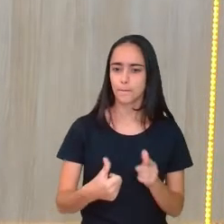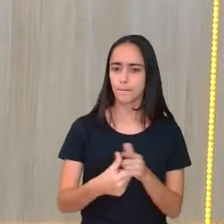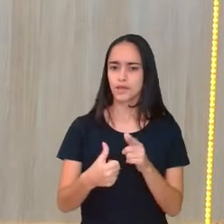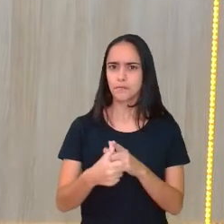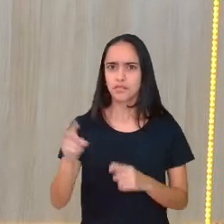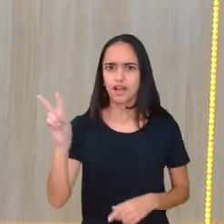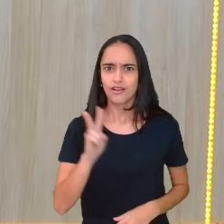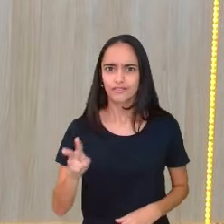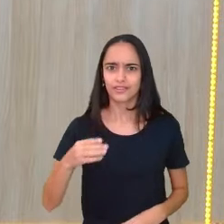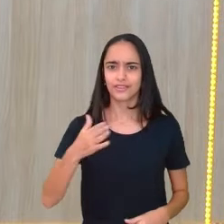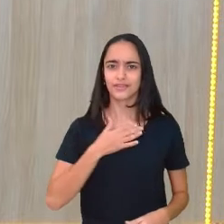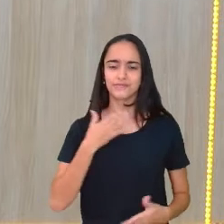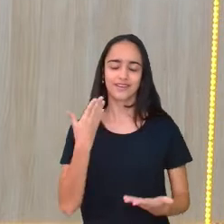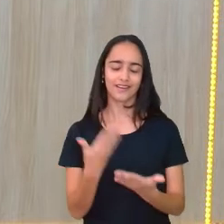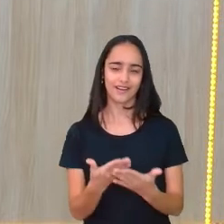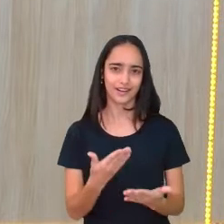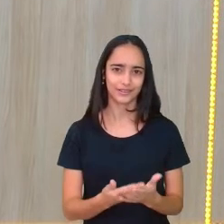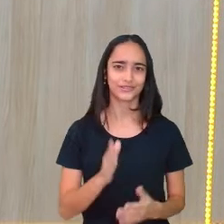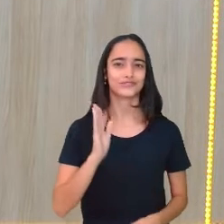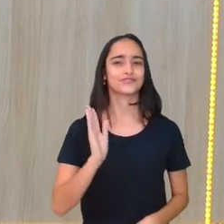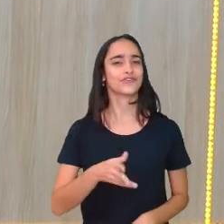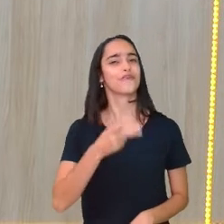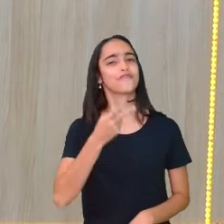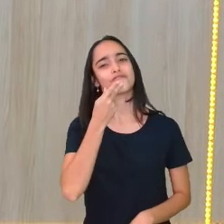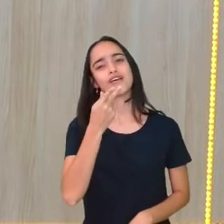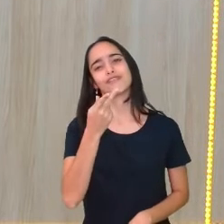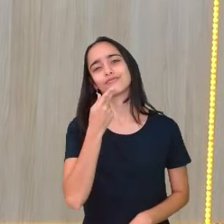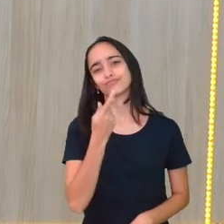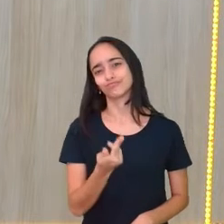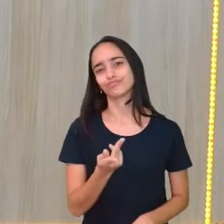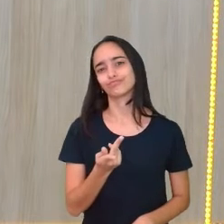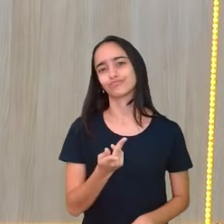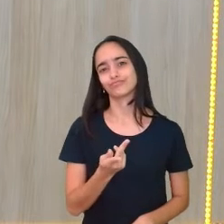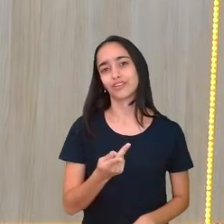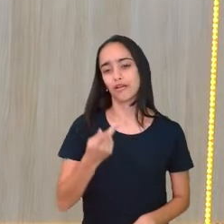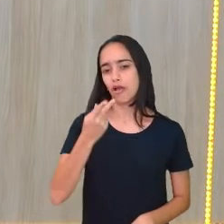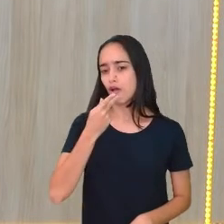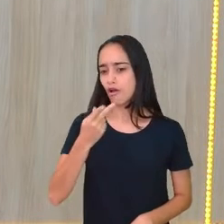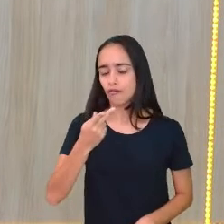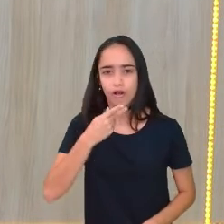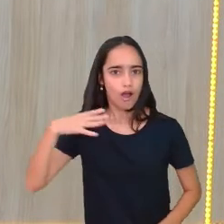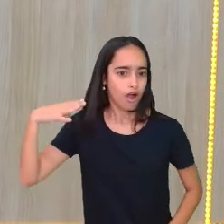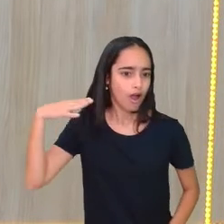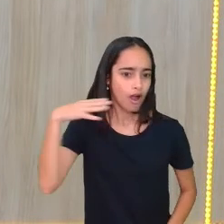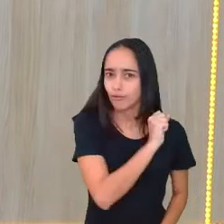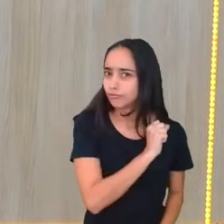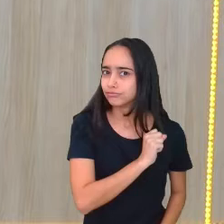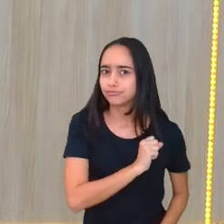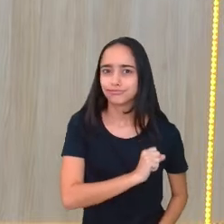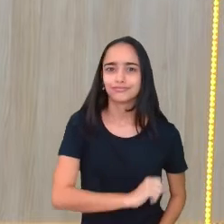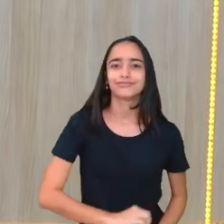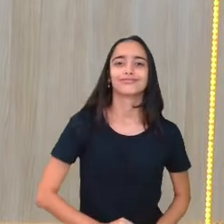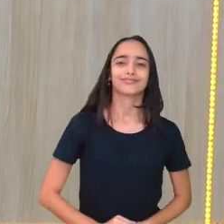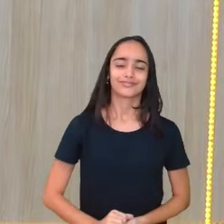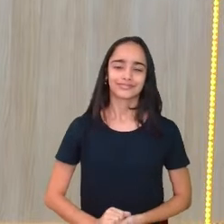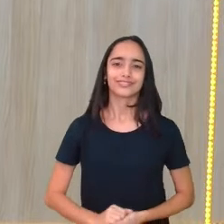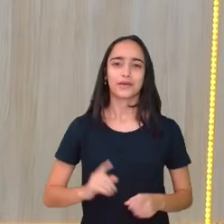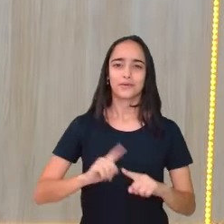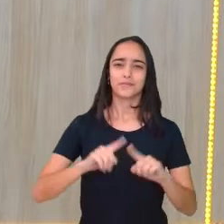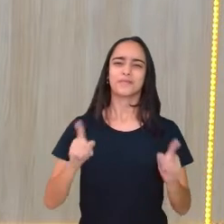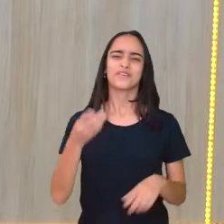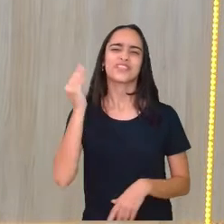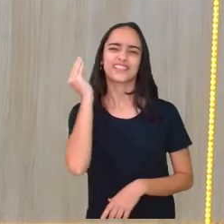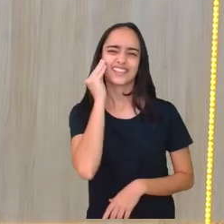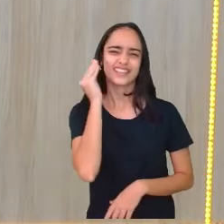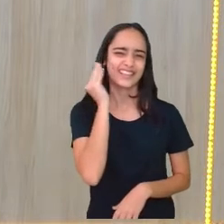vez na minha aula, eu já disse a ela, olhe, eu falo na velocidade da luz. Mas eu vou